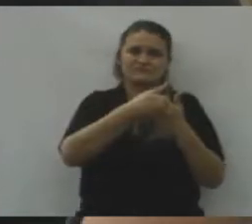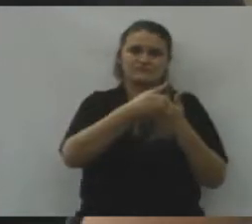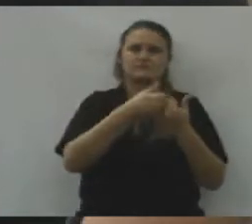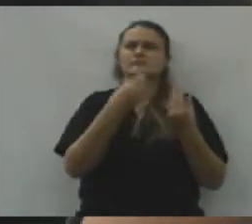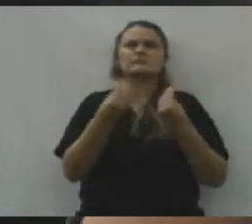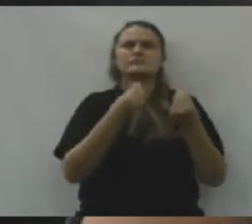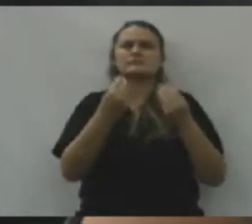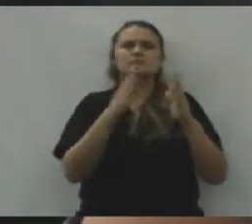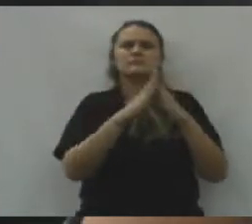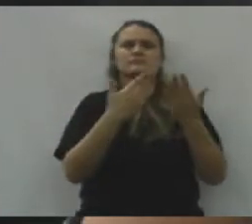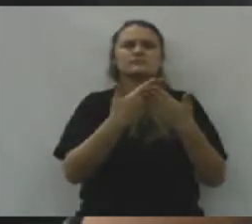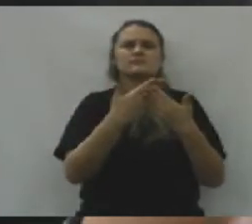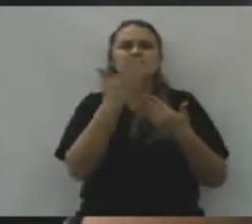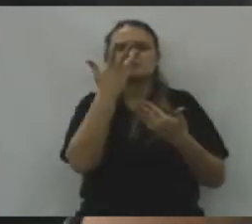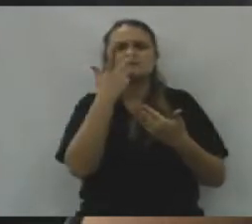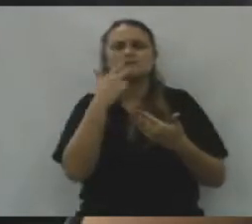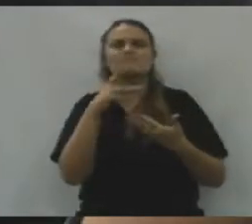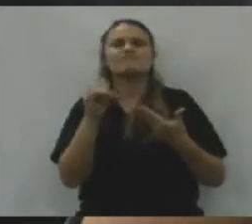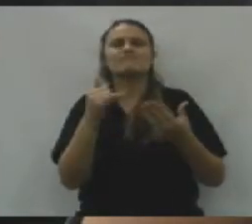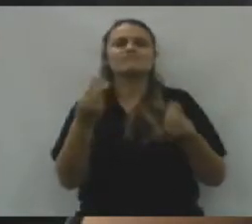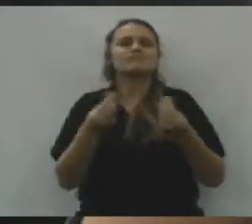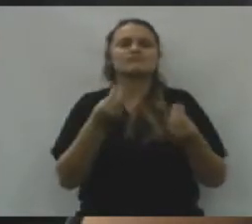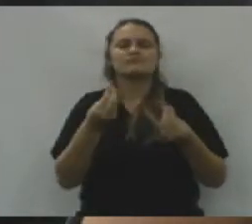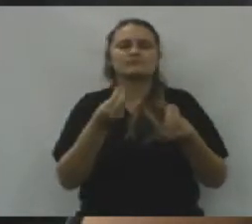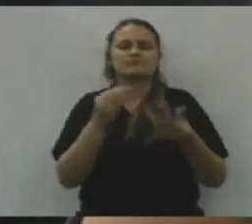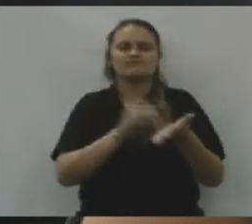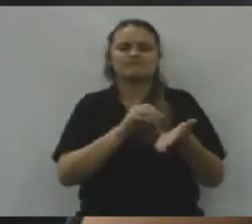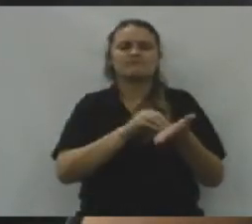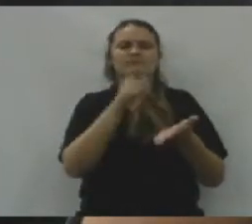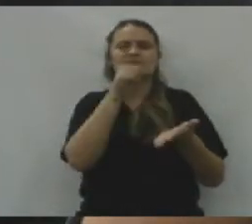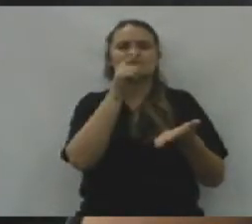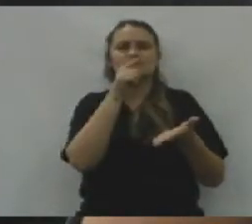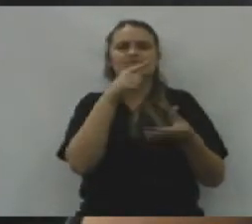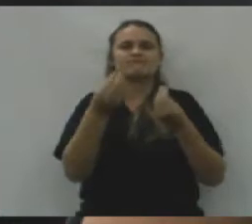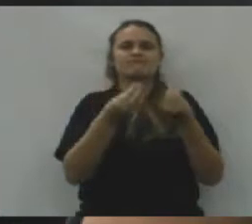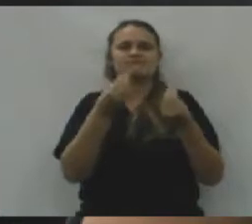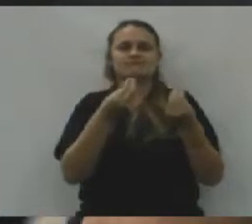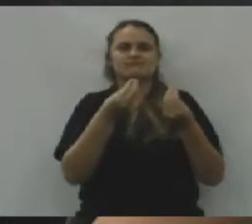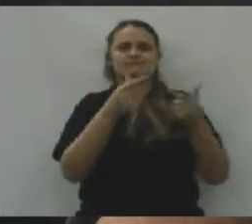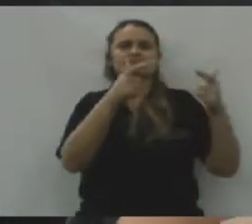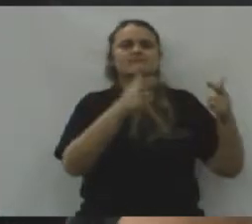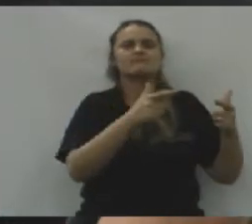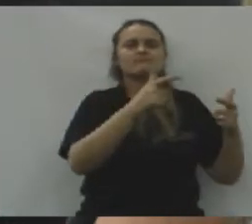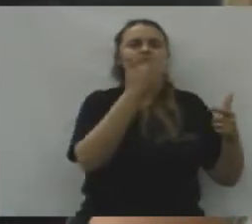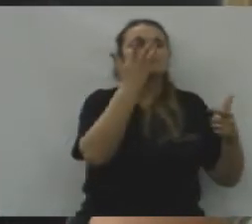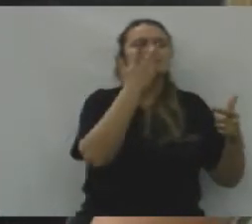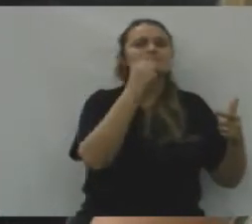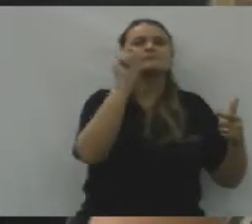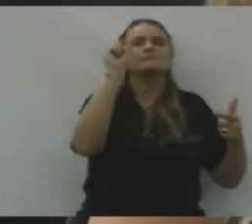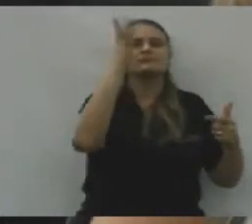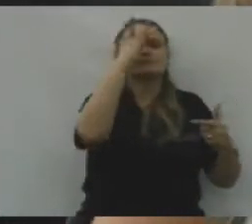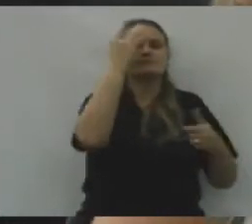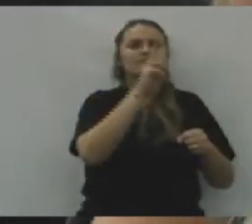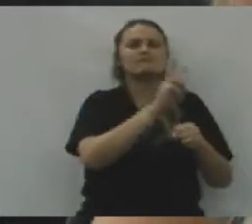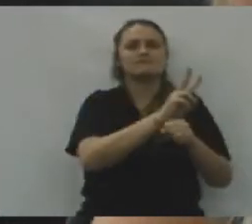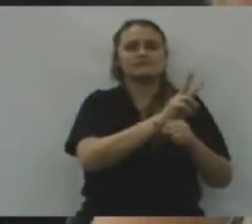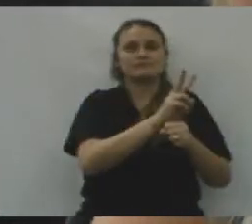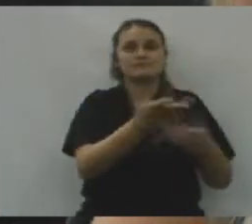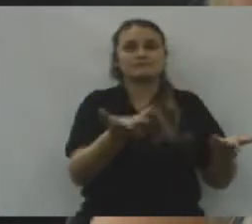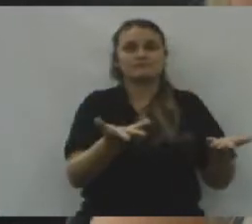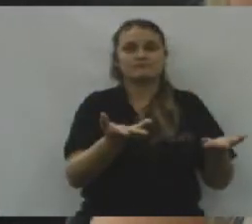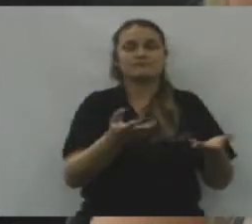centro de educação infantil vai agir? Aonde que vai ficar essas crianças que os pais estão trabalhando ou ainda,